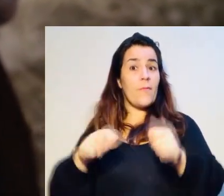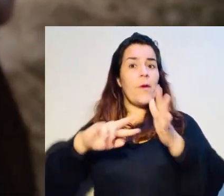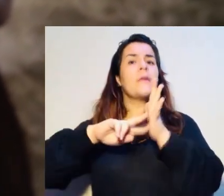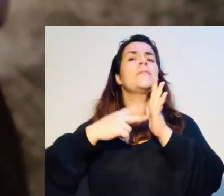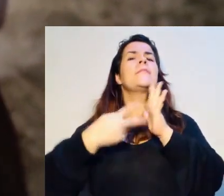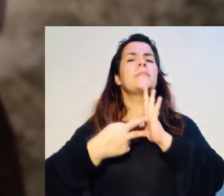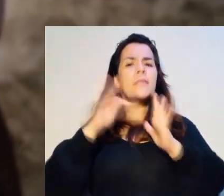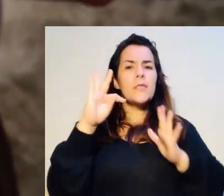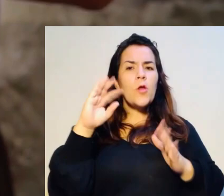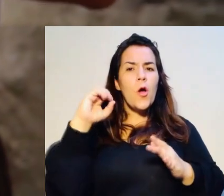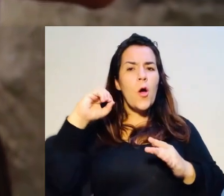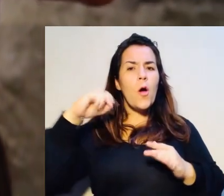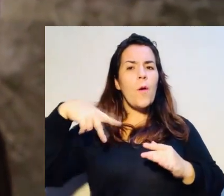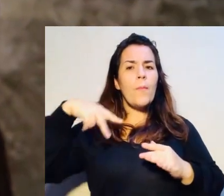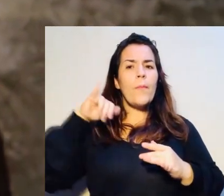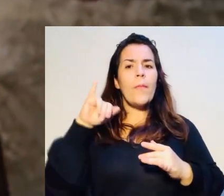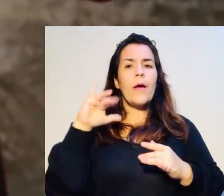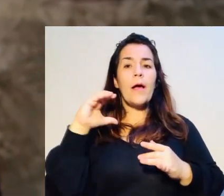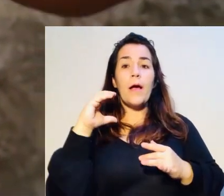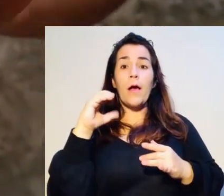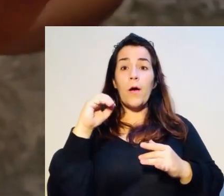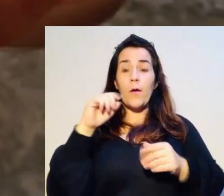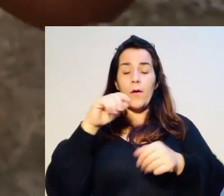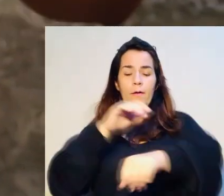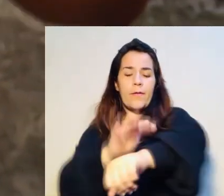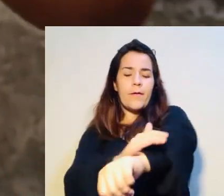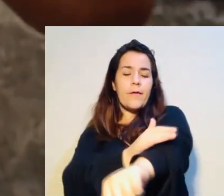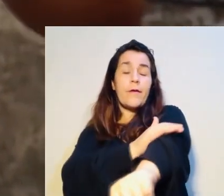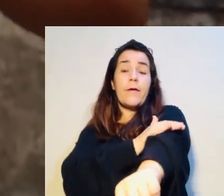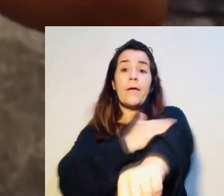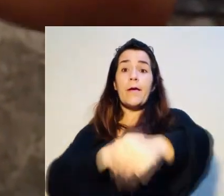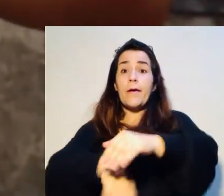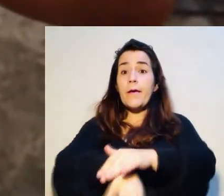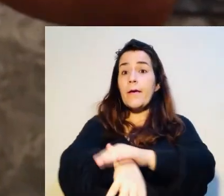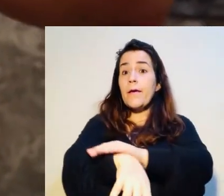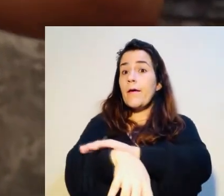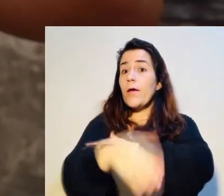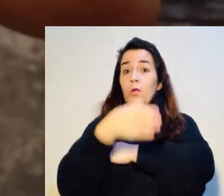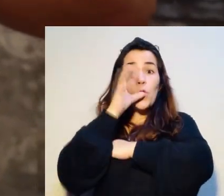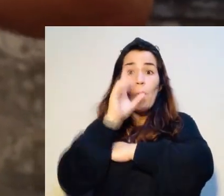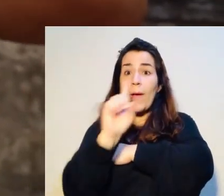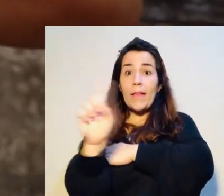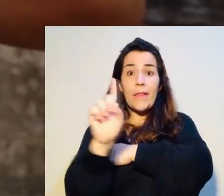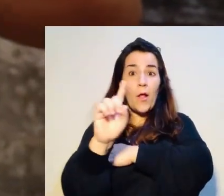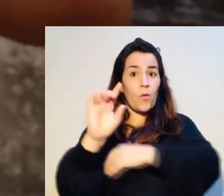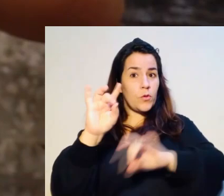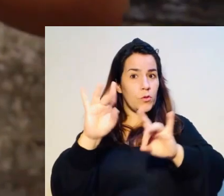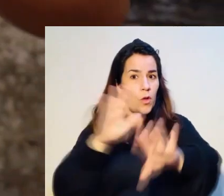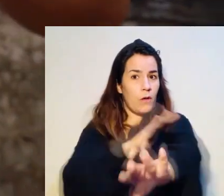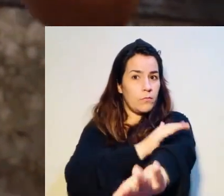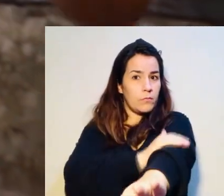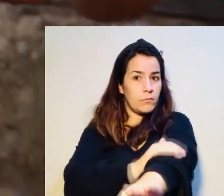isso significa, meu bem? Para passar na pele. Não é para você tomar, não.